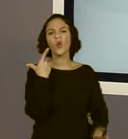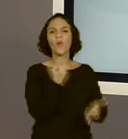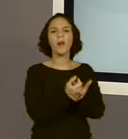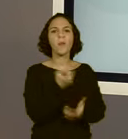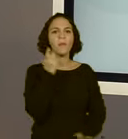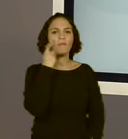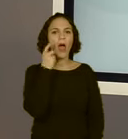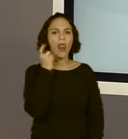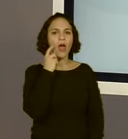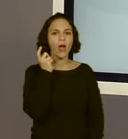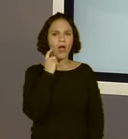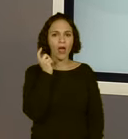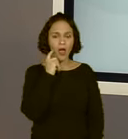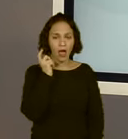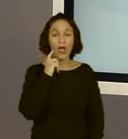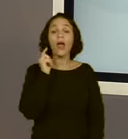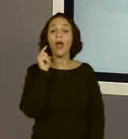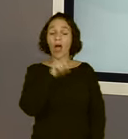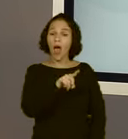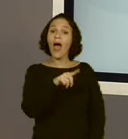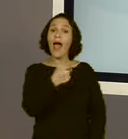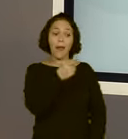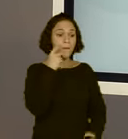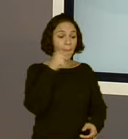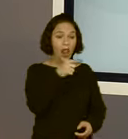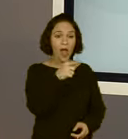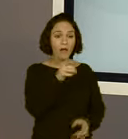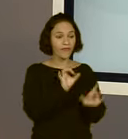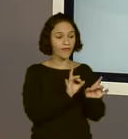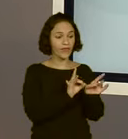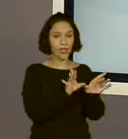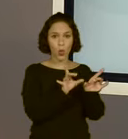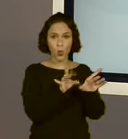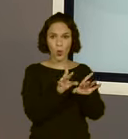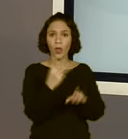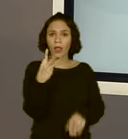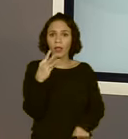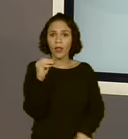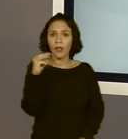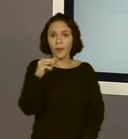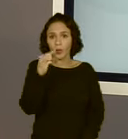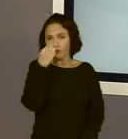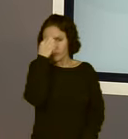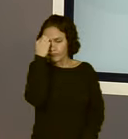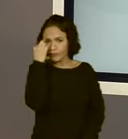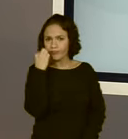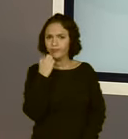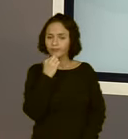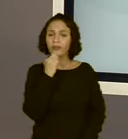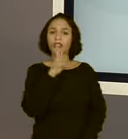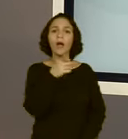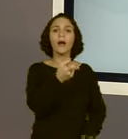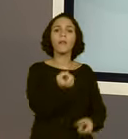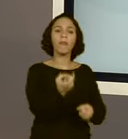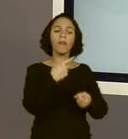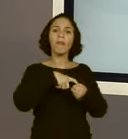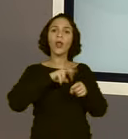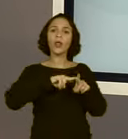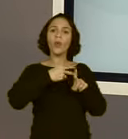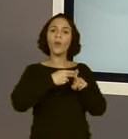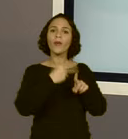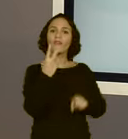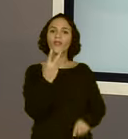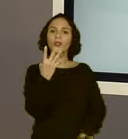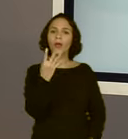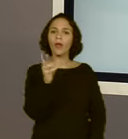balas esse dinheiro. E aí ele vendeu essas balas e em meia hora ele tinha R$24. E com